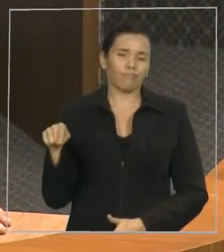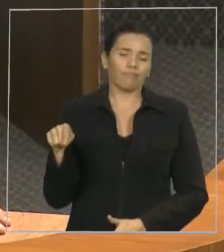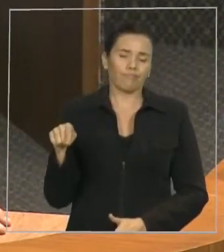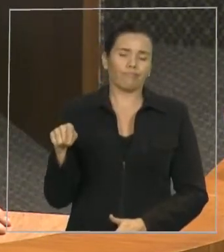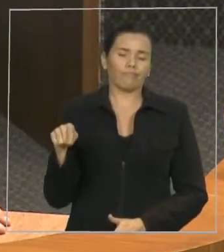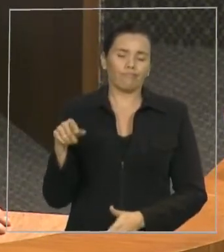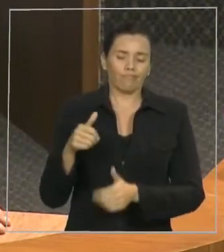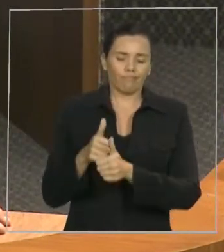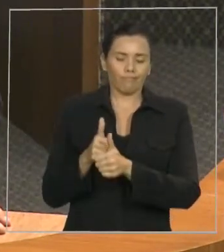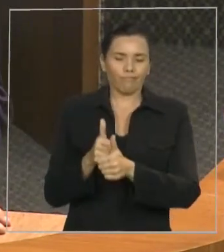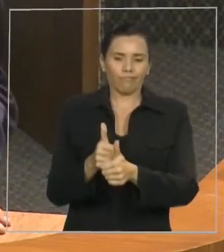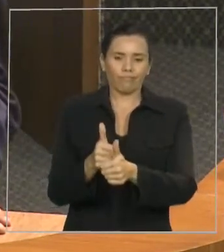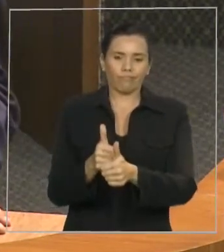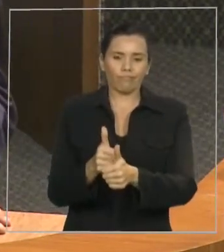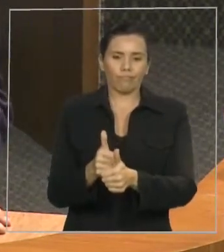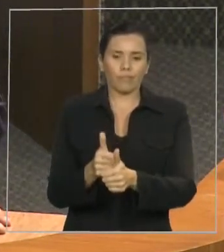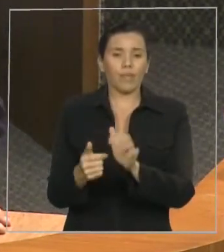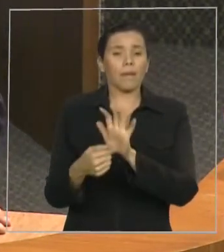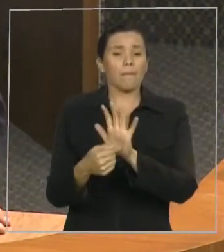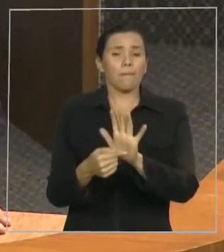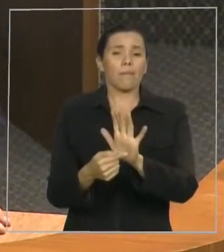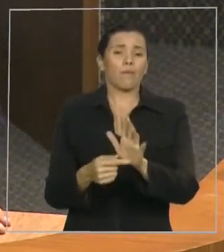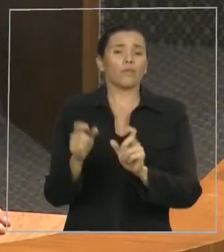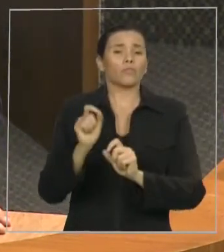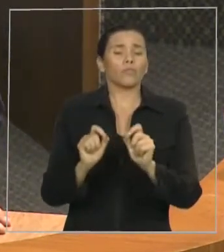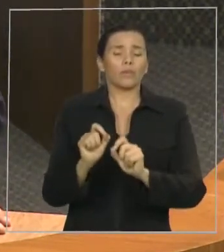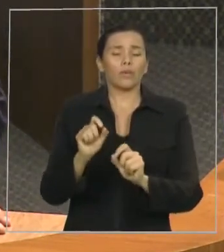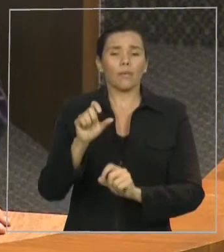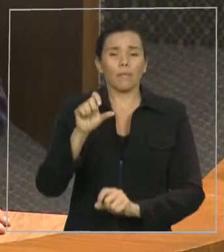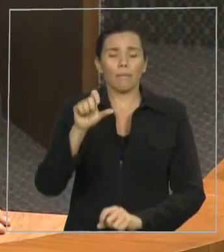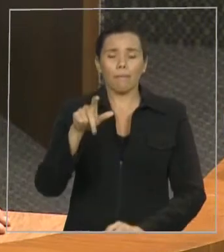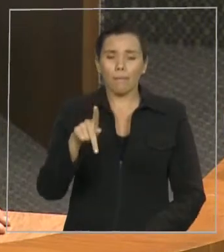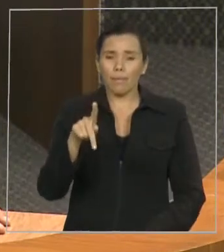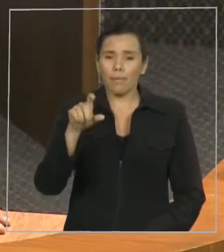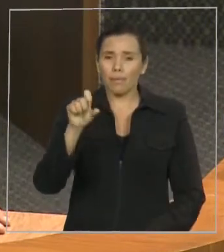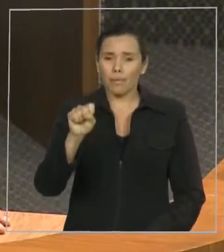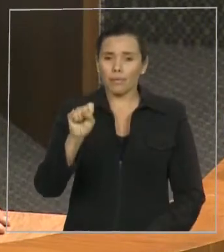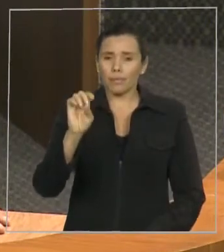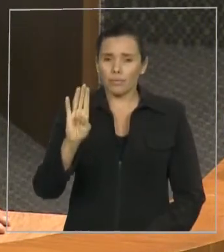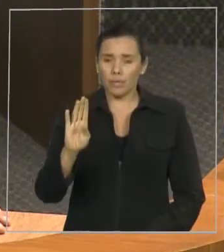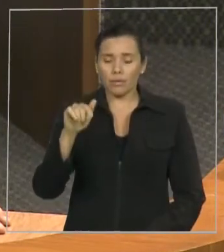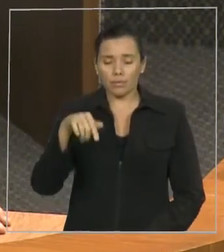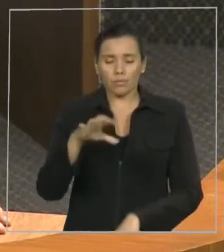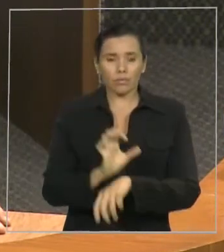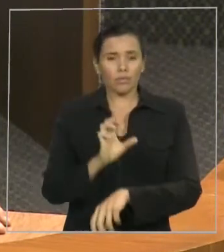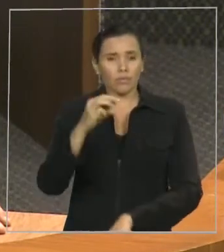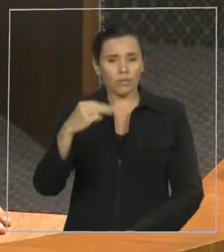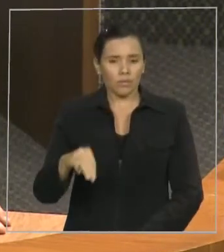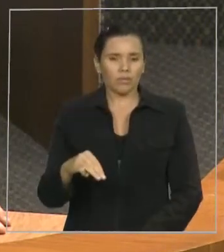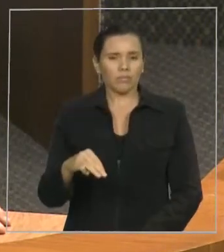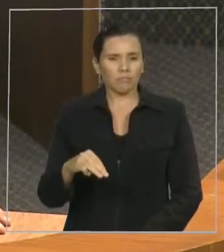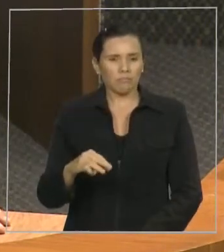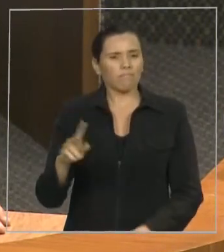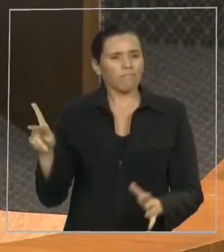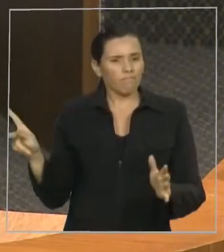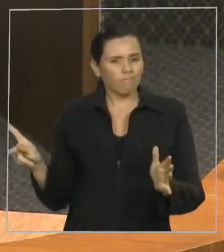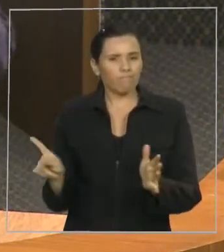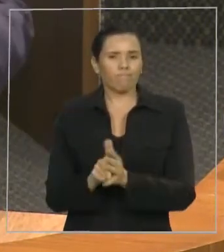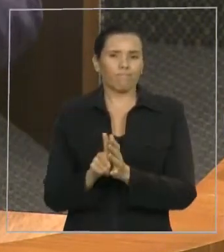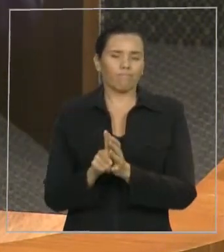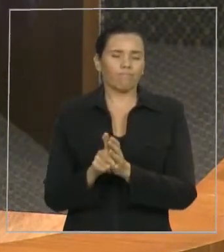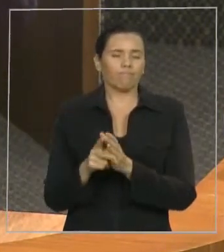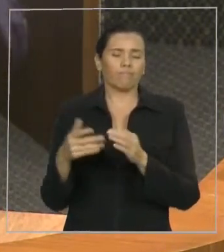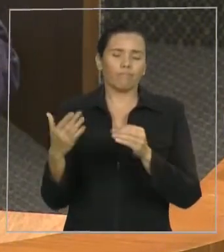Maranhão, o PSB está mais do que consolidado na base do governador Flávio Dino e